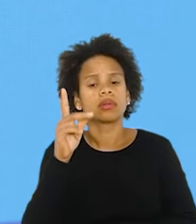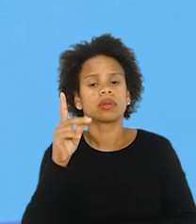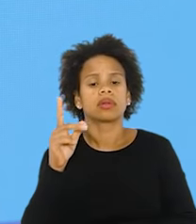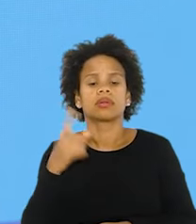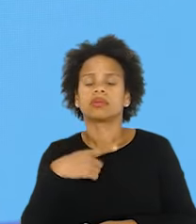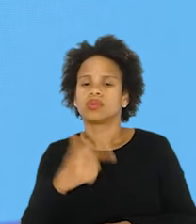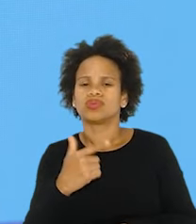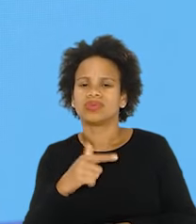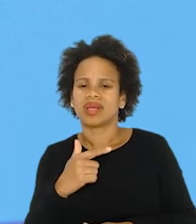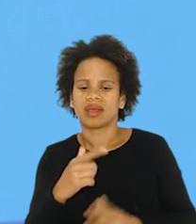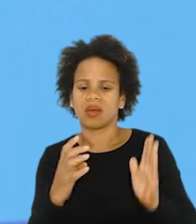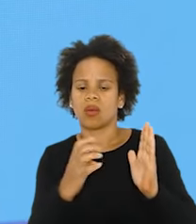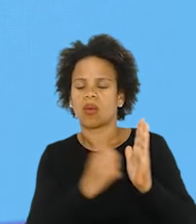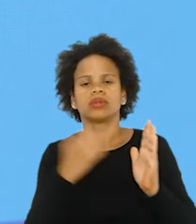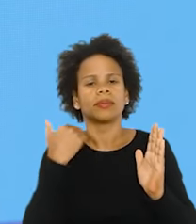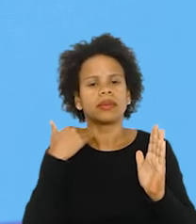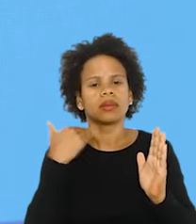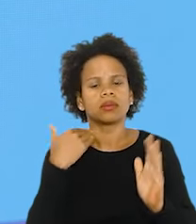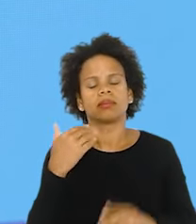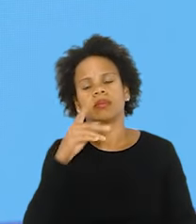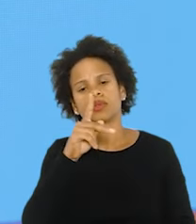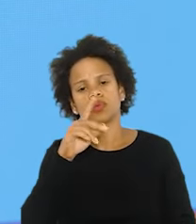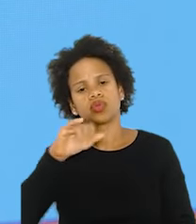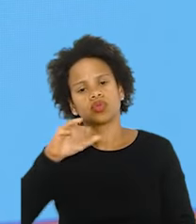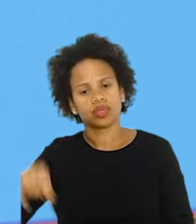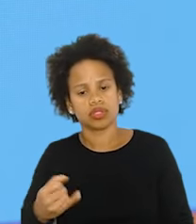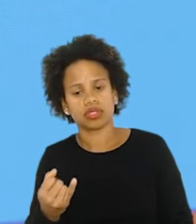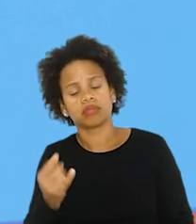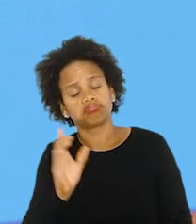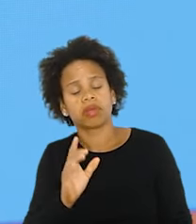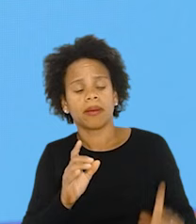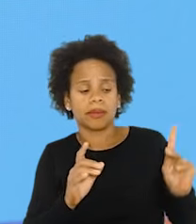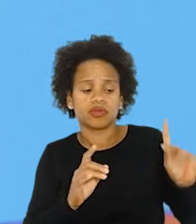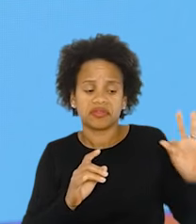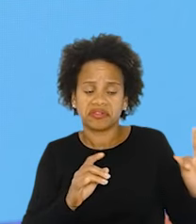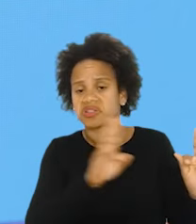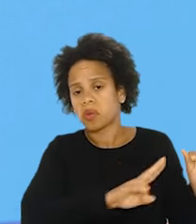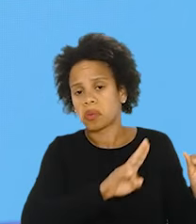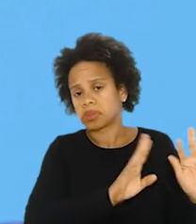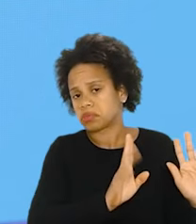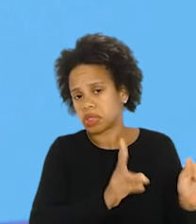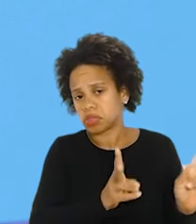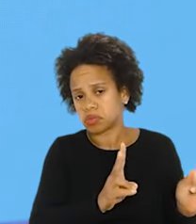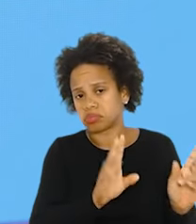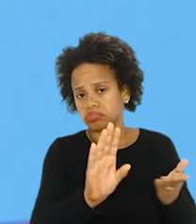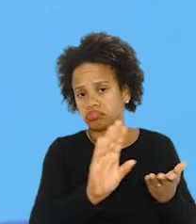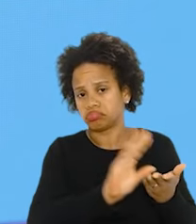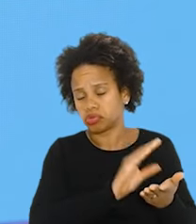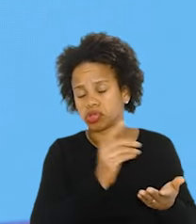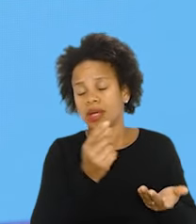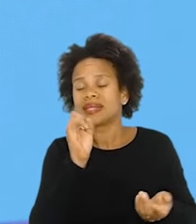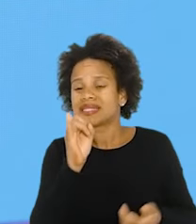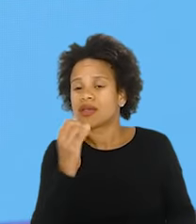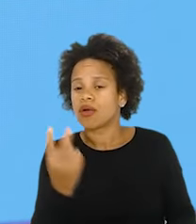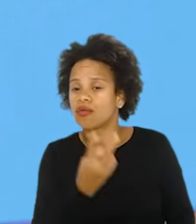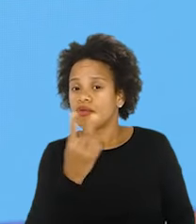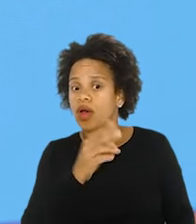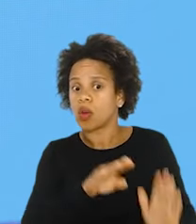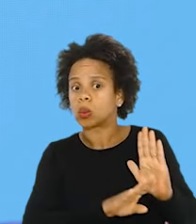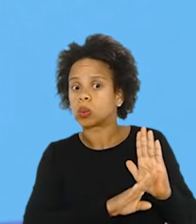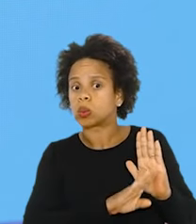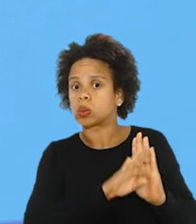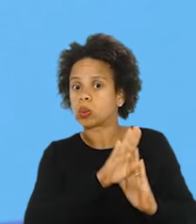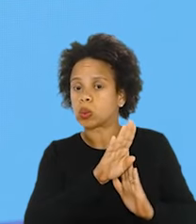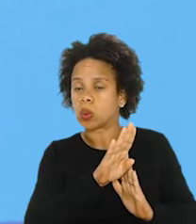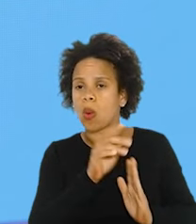jurídica utiliza sua conta pessoa física para receber etc e tal se cair um valor eh muito alto que